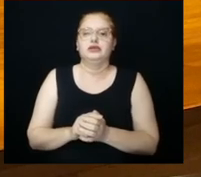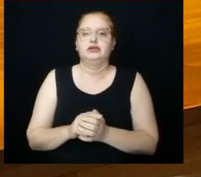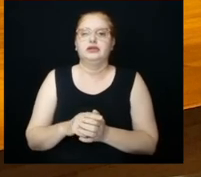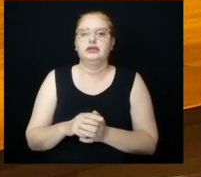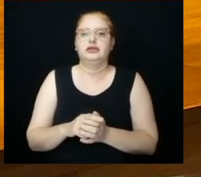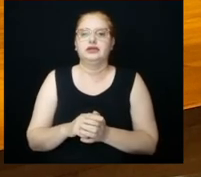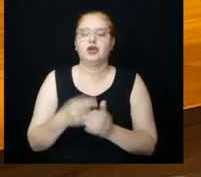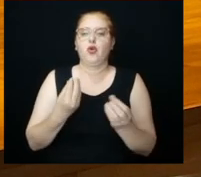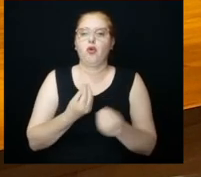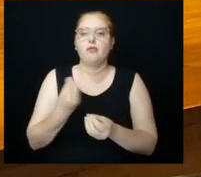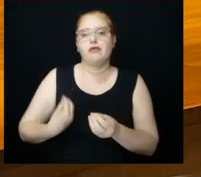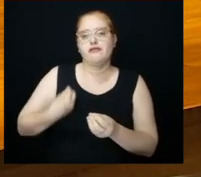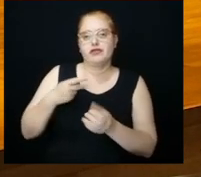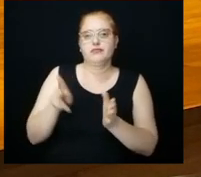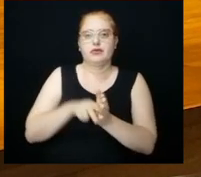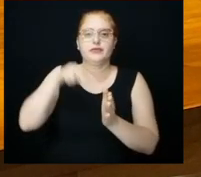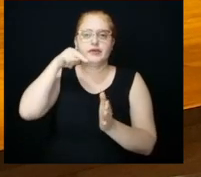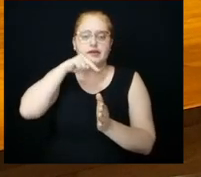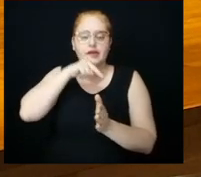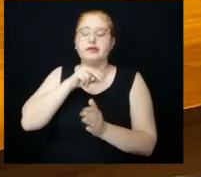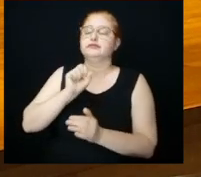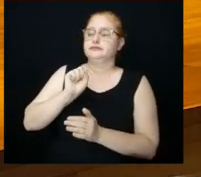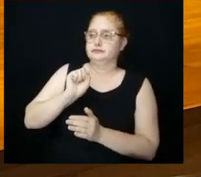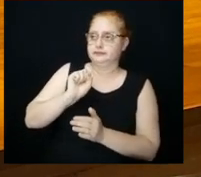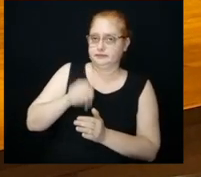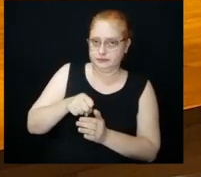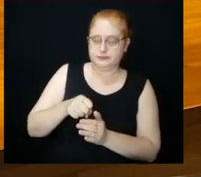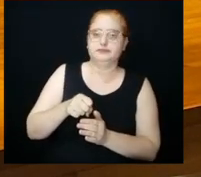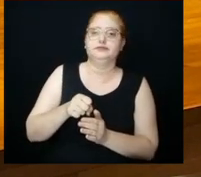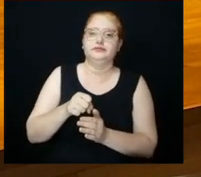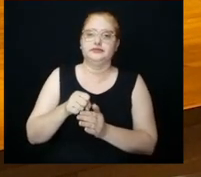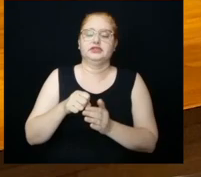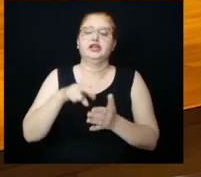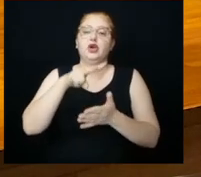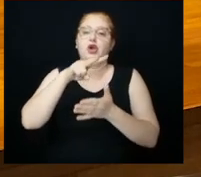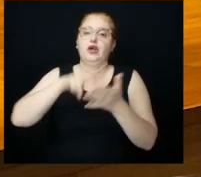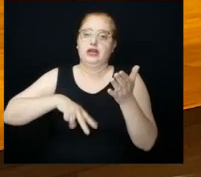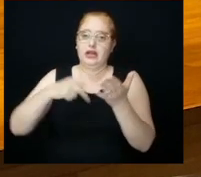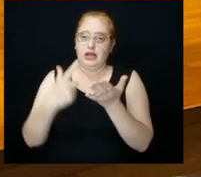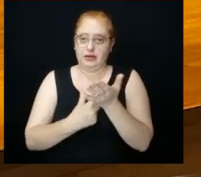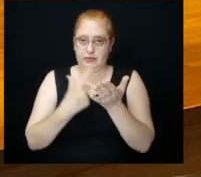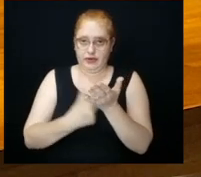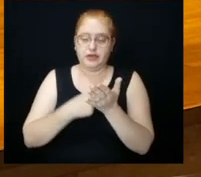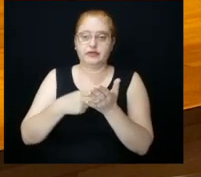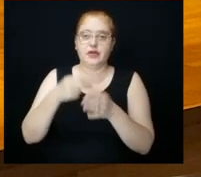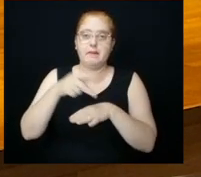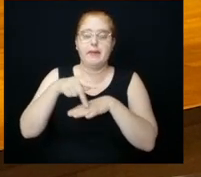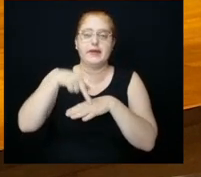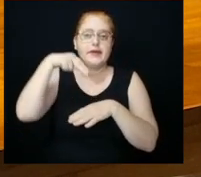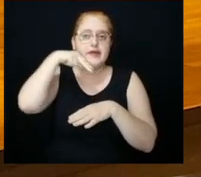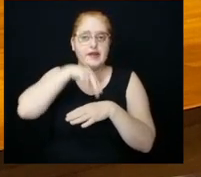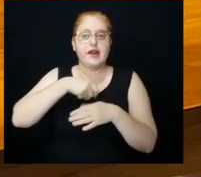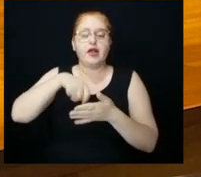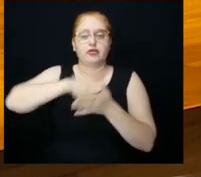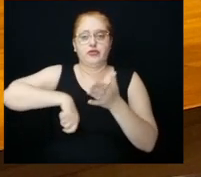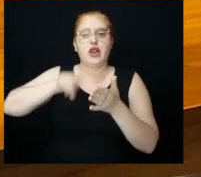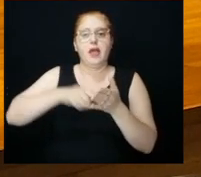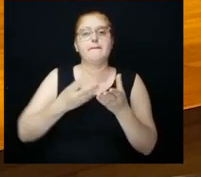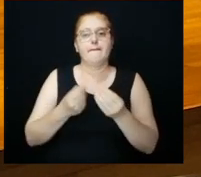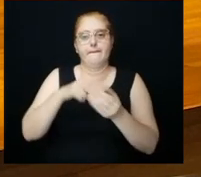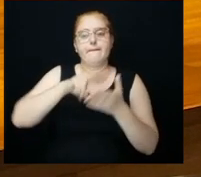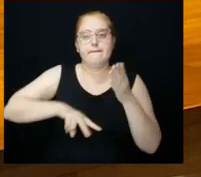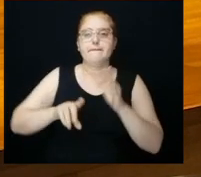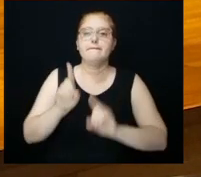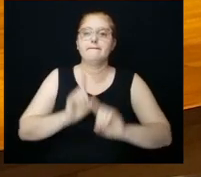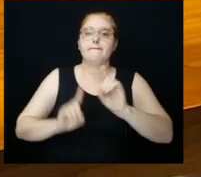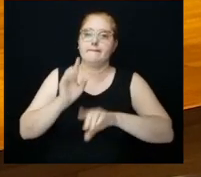Na própria Nigéria, ela é muito lida, ela é lida. E ela também tem, em